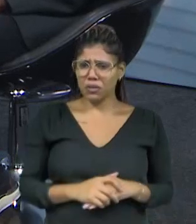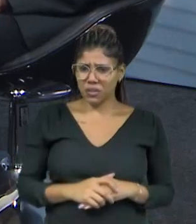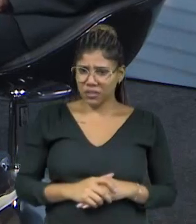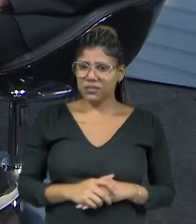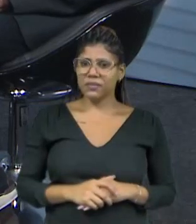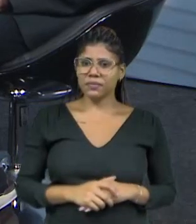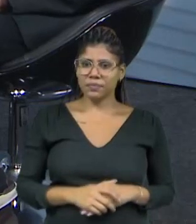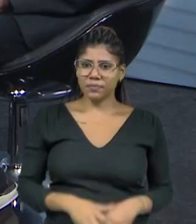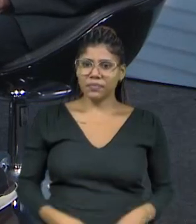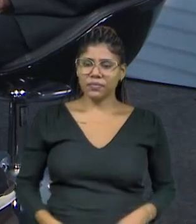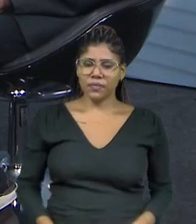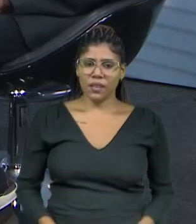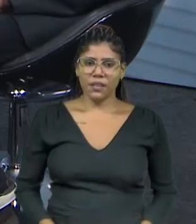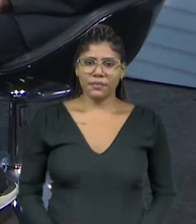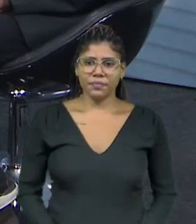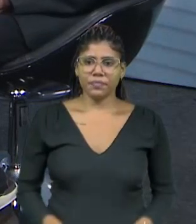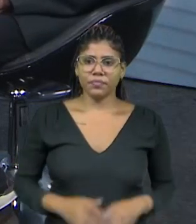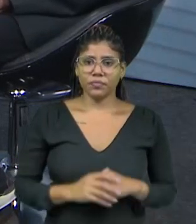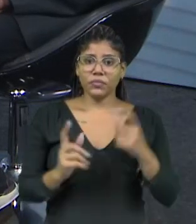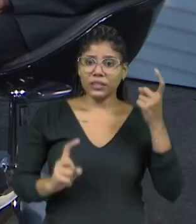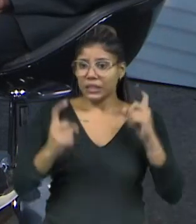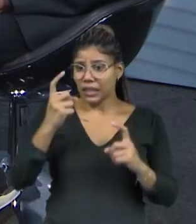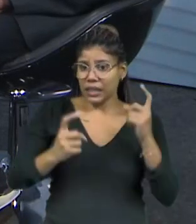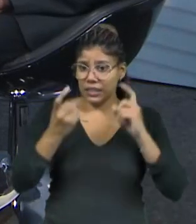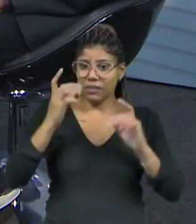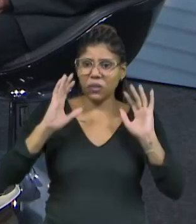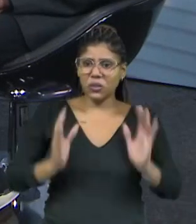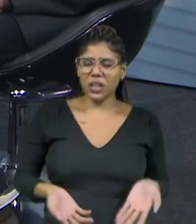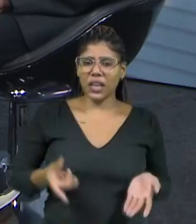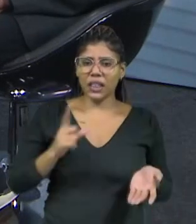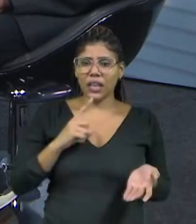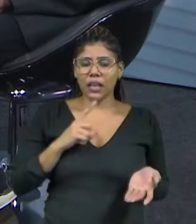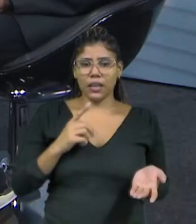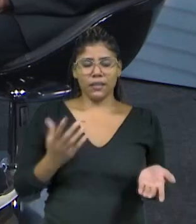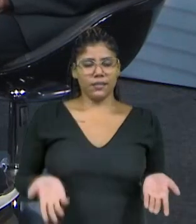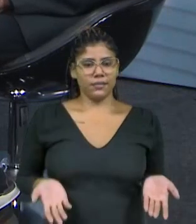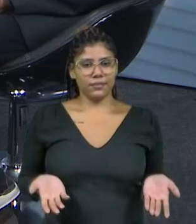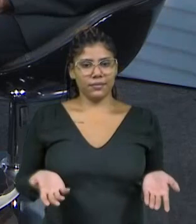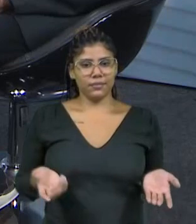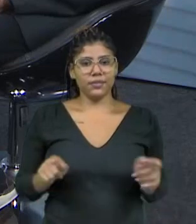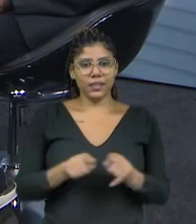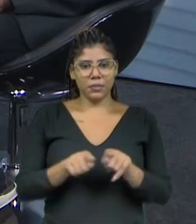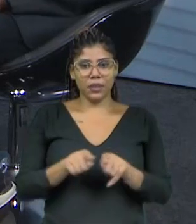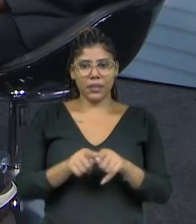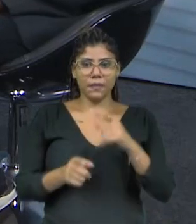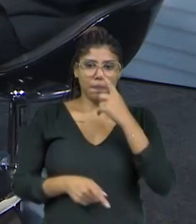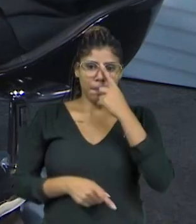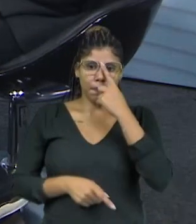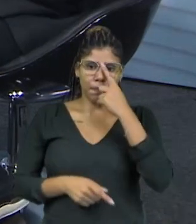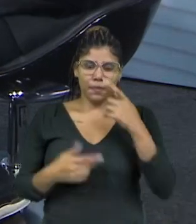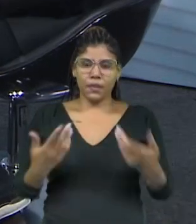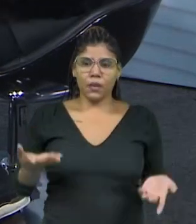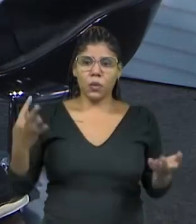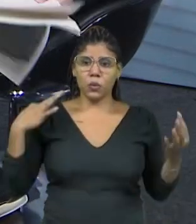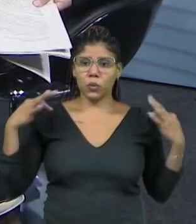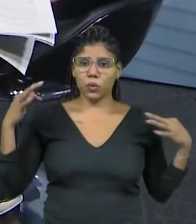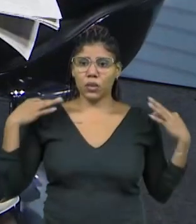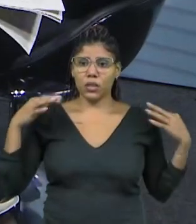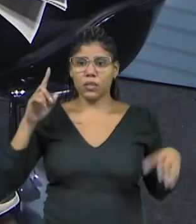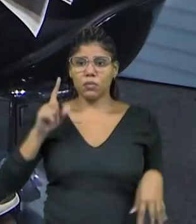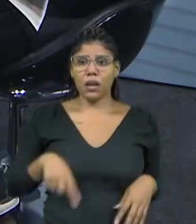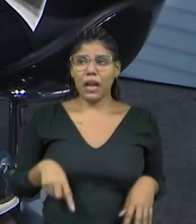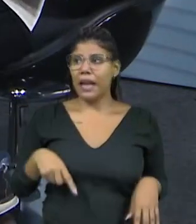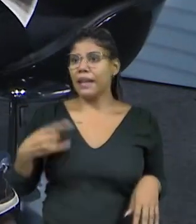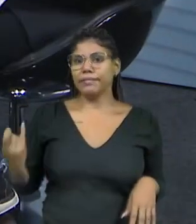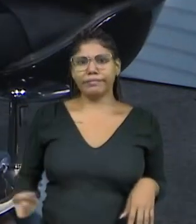aí. E no carnaval, já uma estimativa. Ou seja, o turismo é um case de